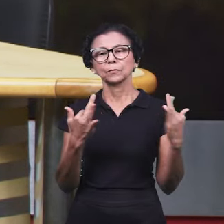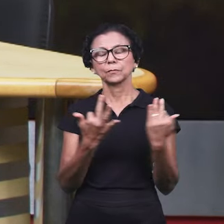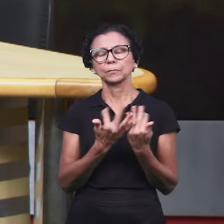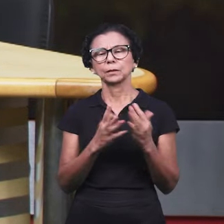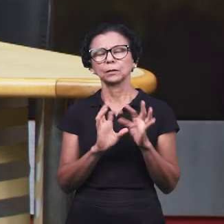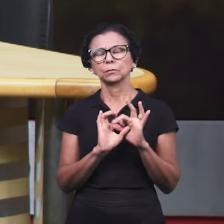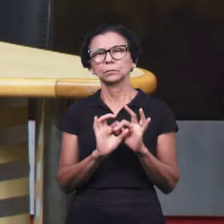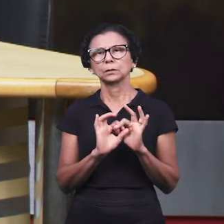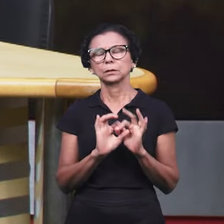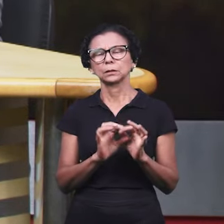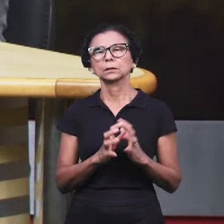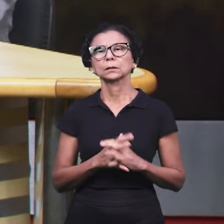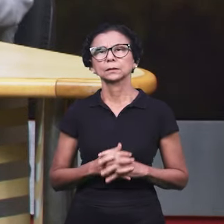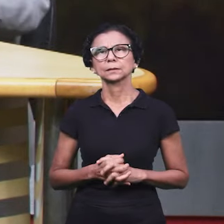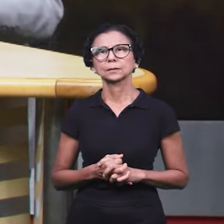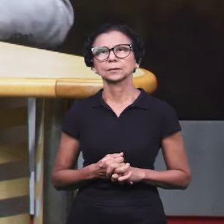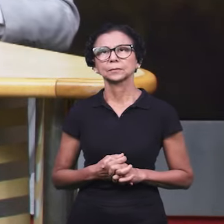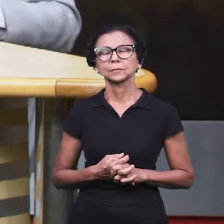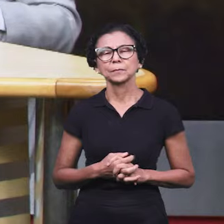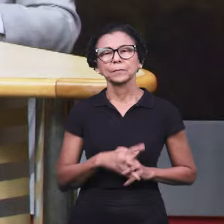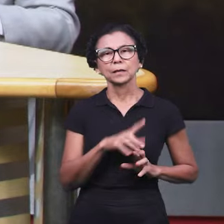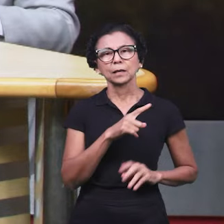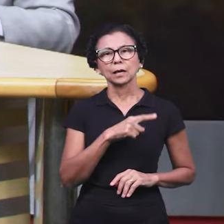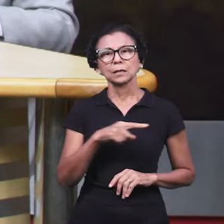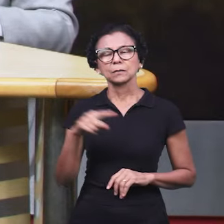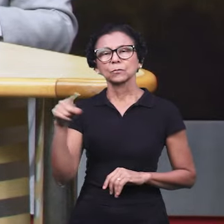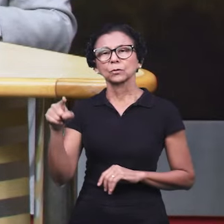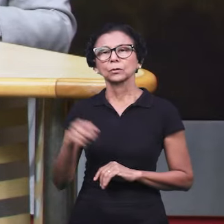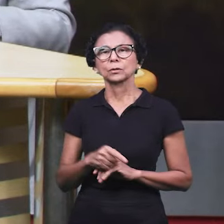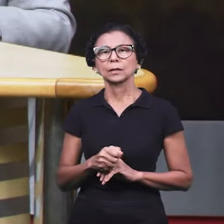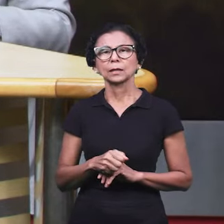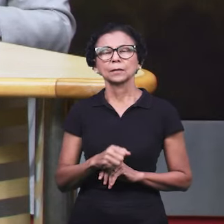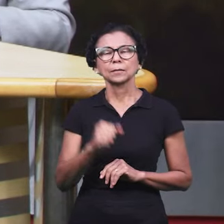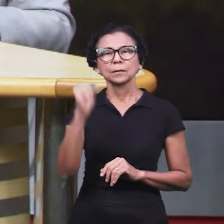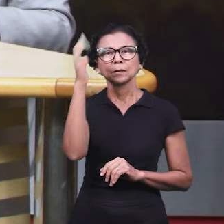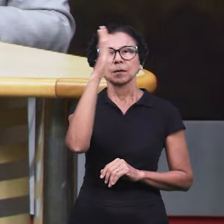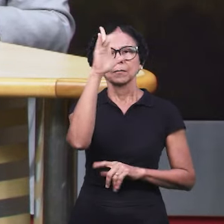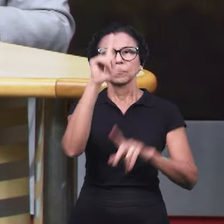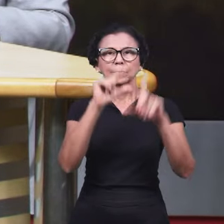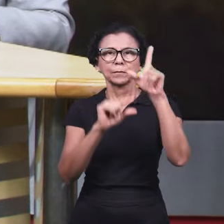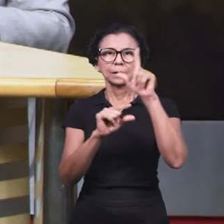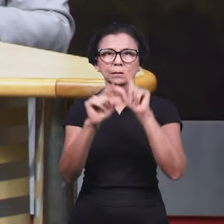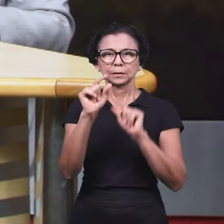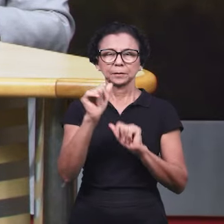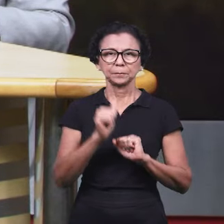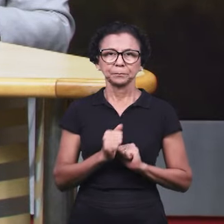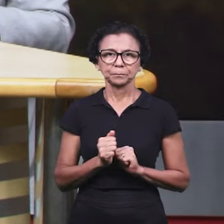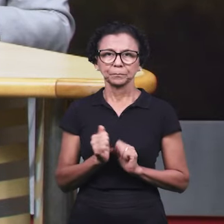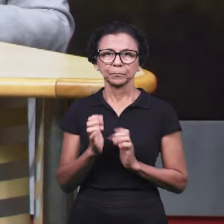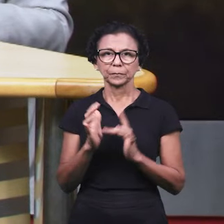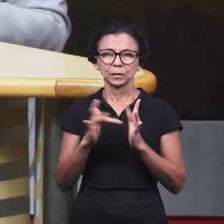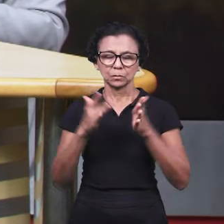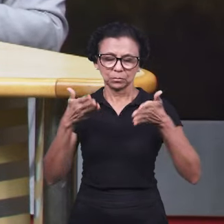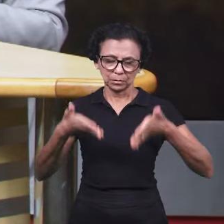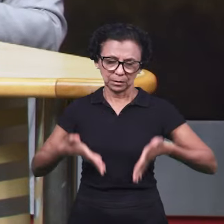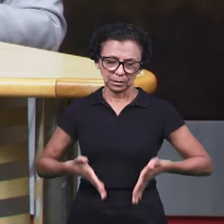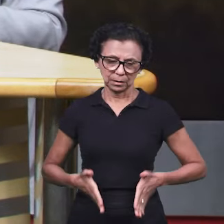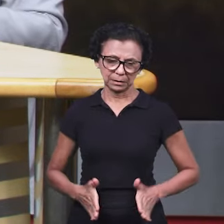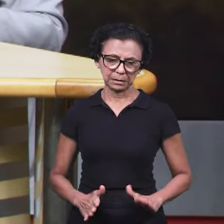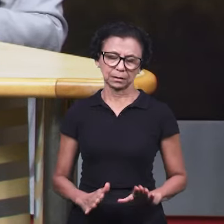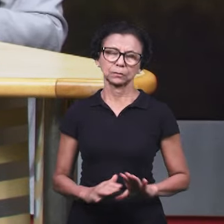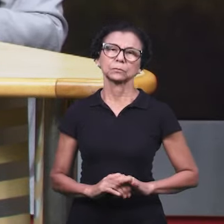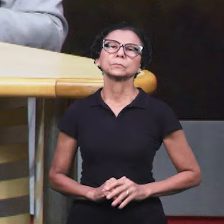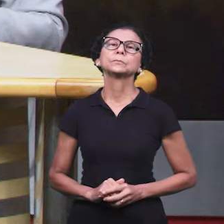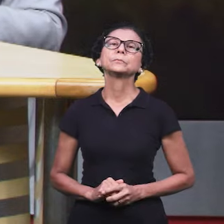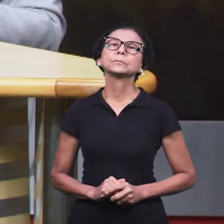vai estar unida Unidos Eles foram a Belém Jesus nasceu né o projeto era